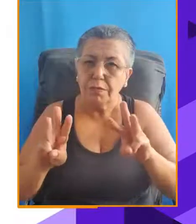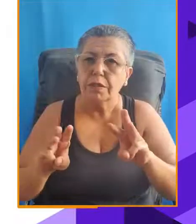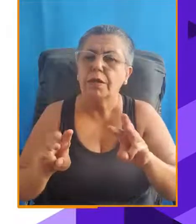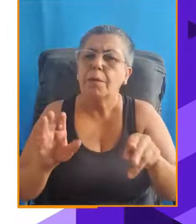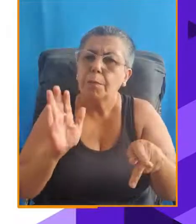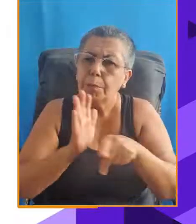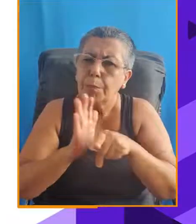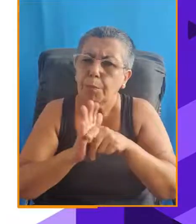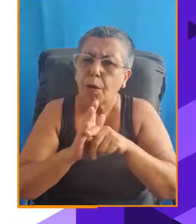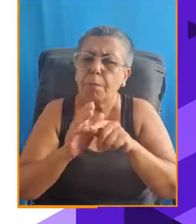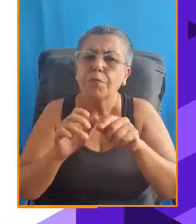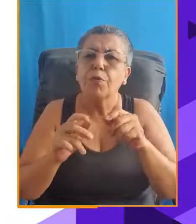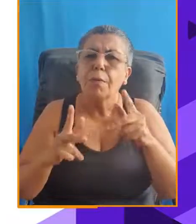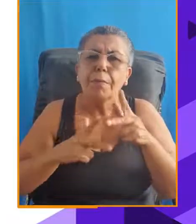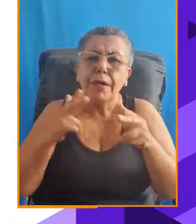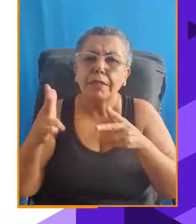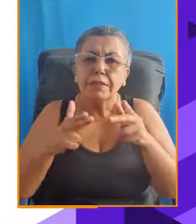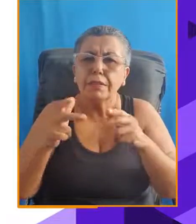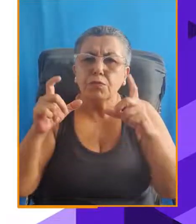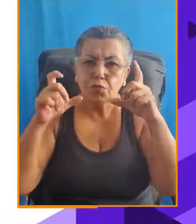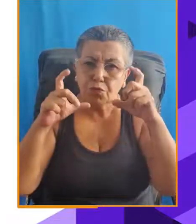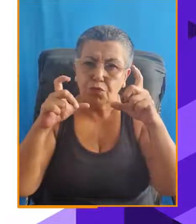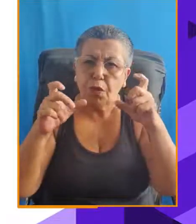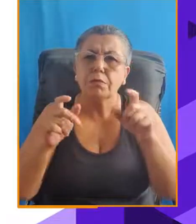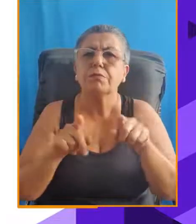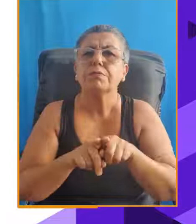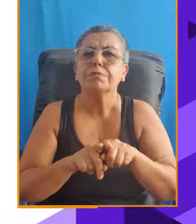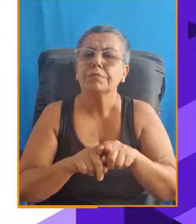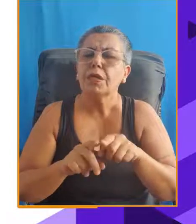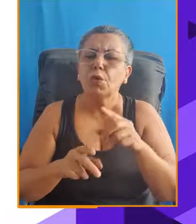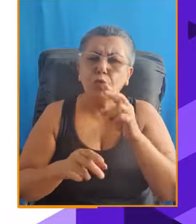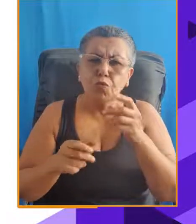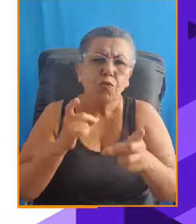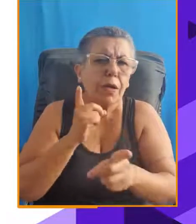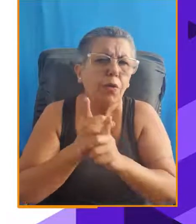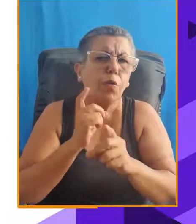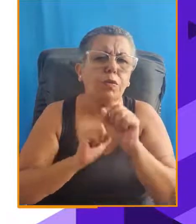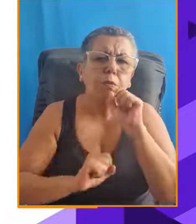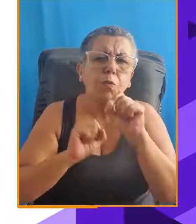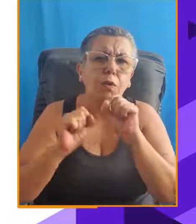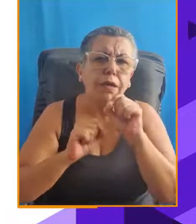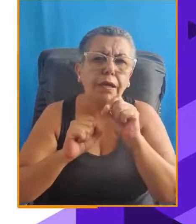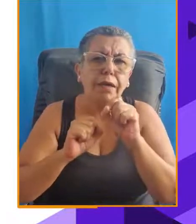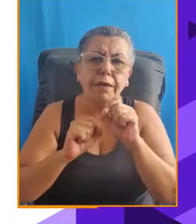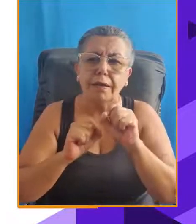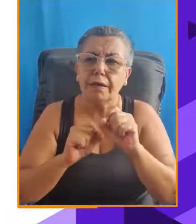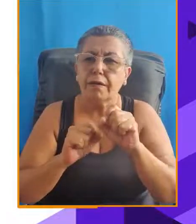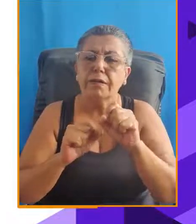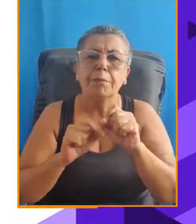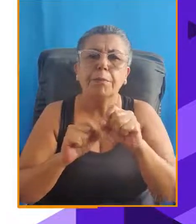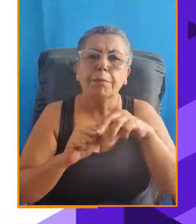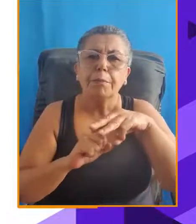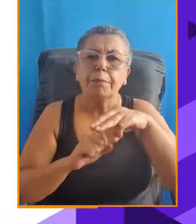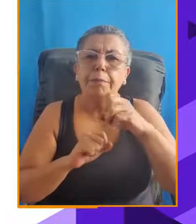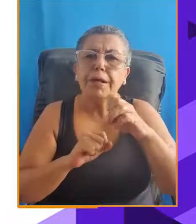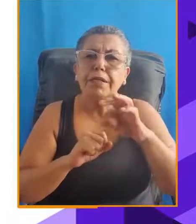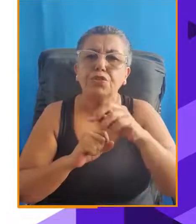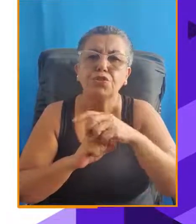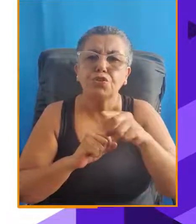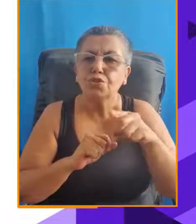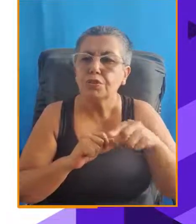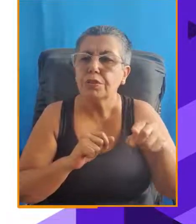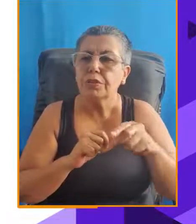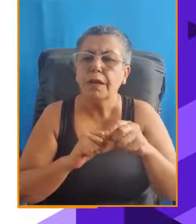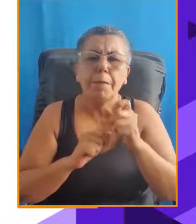edição gráfica, como ocorre no Illustrator e Photoshop, tu vais encontrar a denominação para matiz como